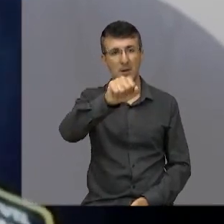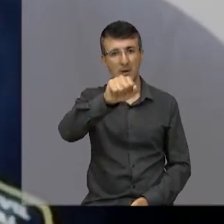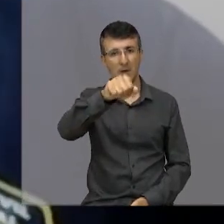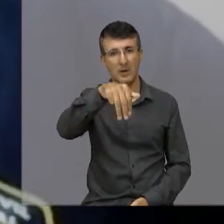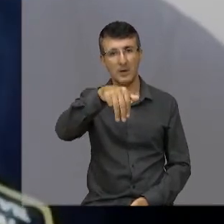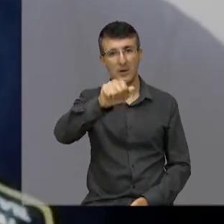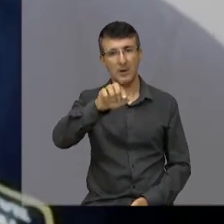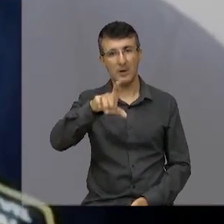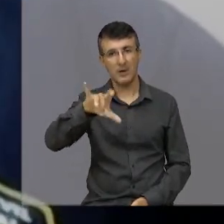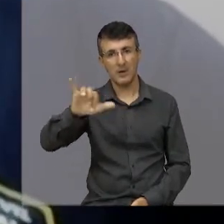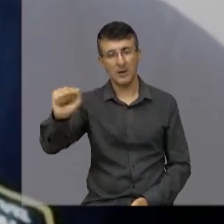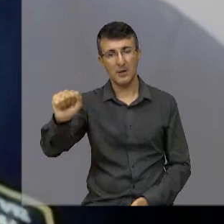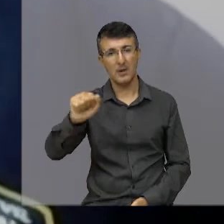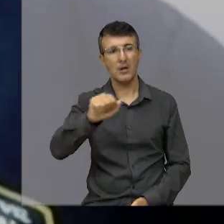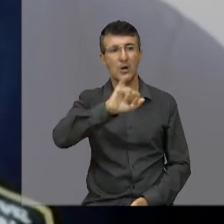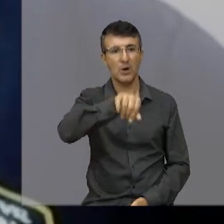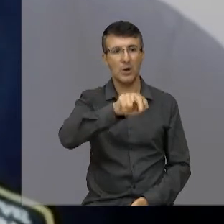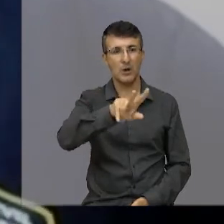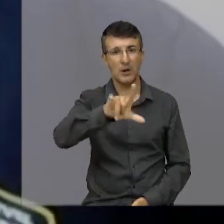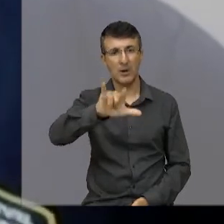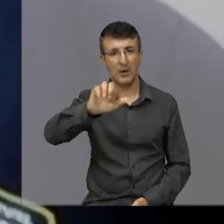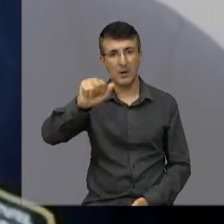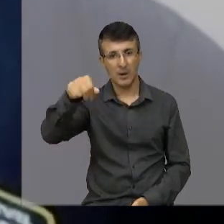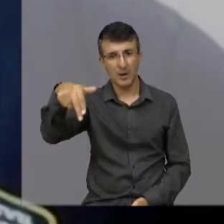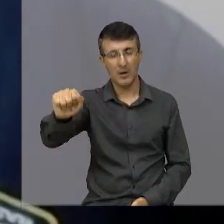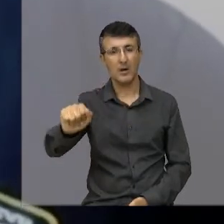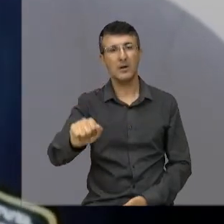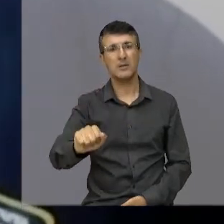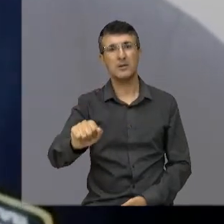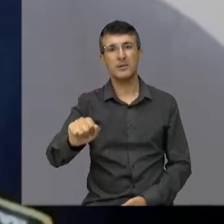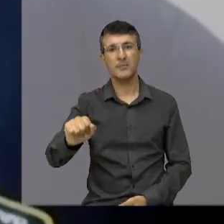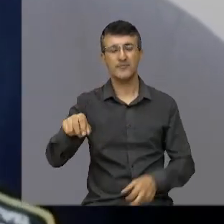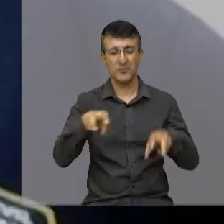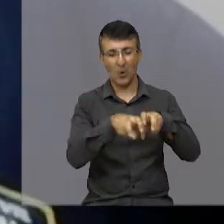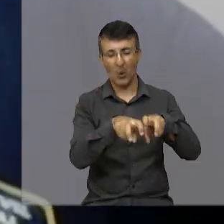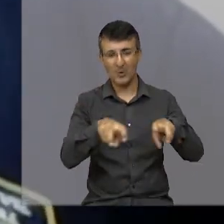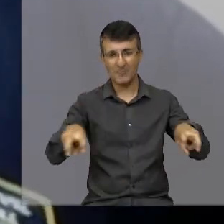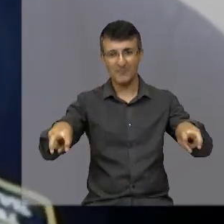Juliana, a nossa bancada feminina, que é tão pequena, né, que precisa aumentar.